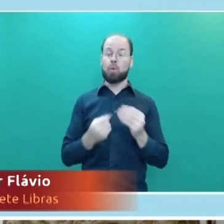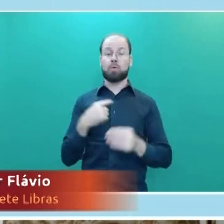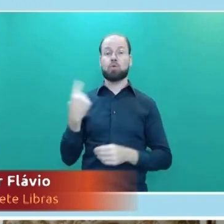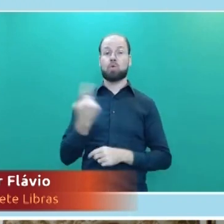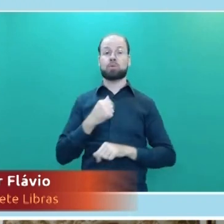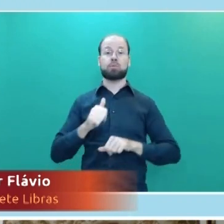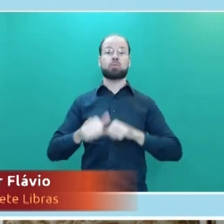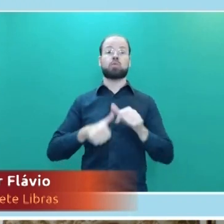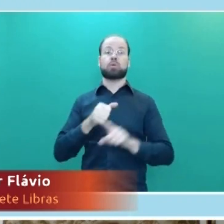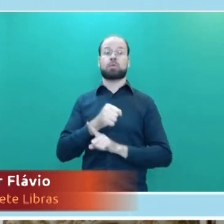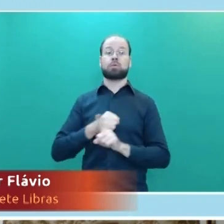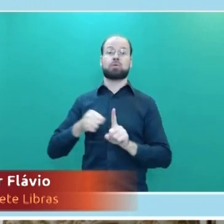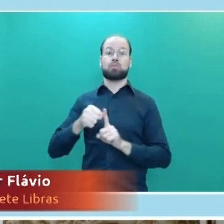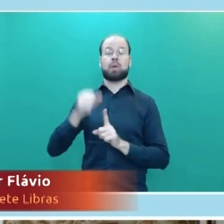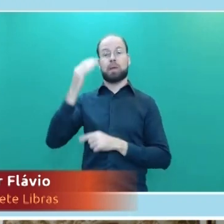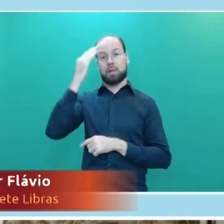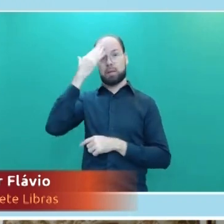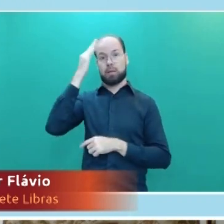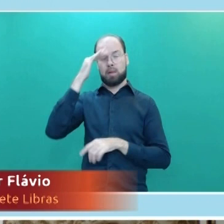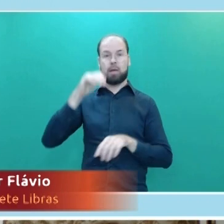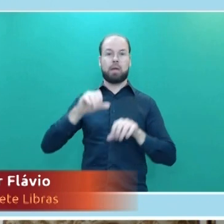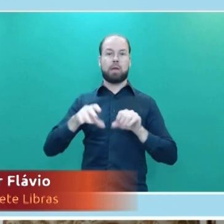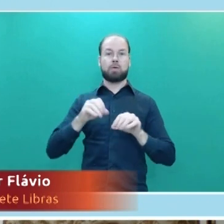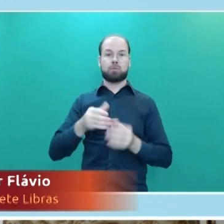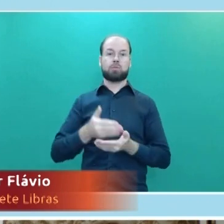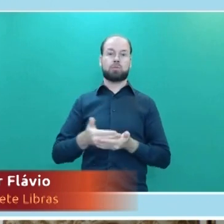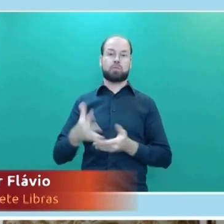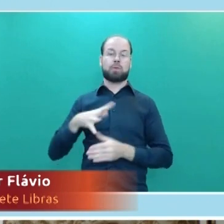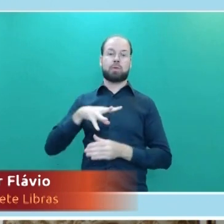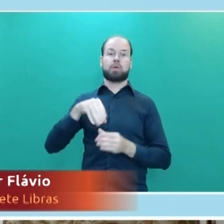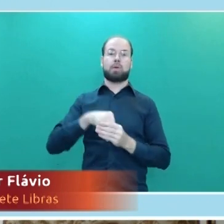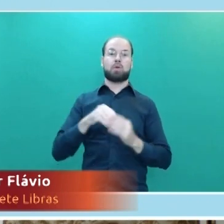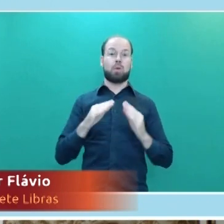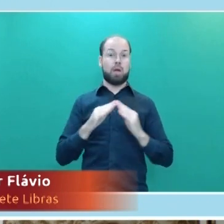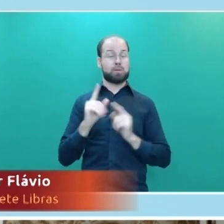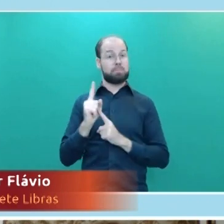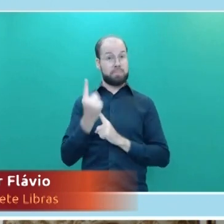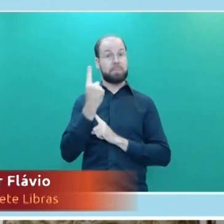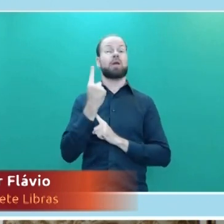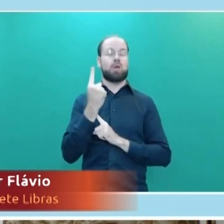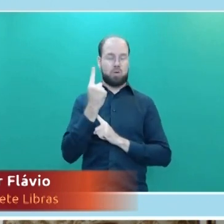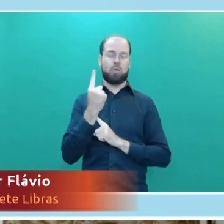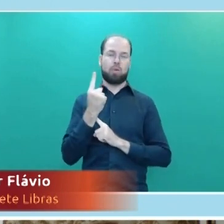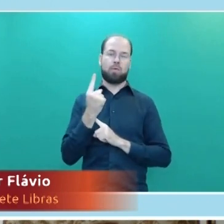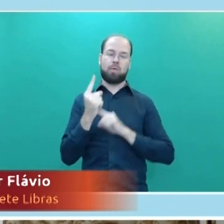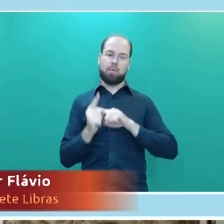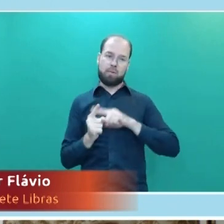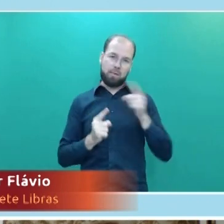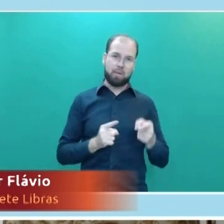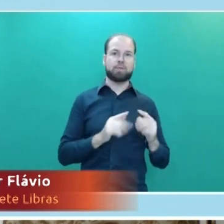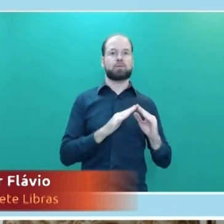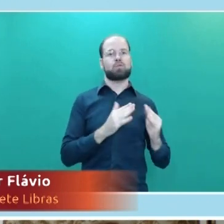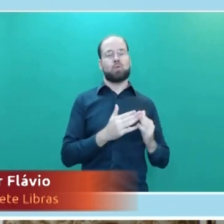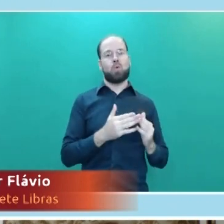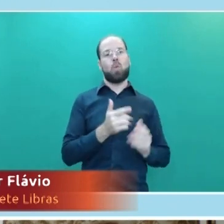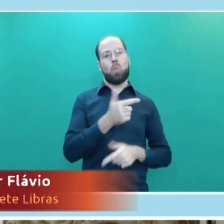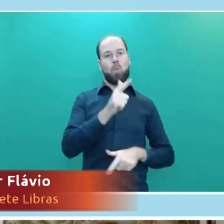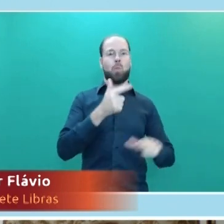na sociedade, né, de entender que a educação começa mesmo dentro de casa e que a educação é mais um dos espaços, né, de formação?